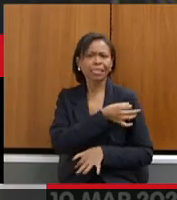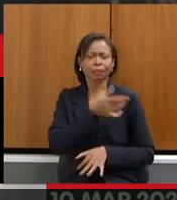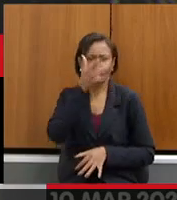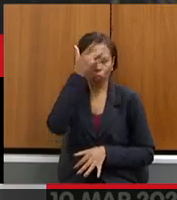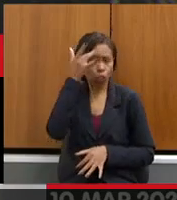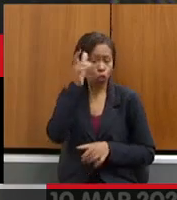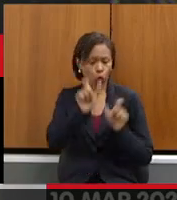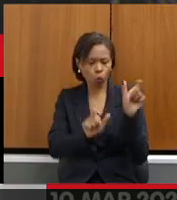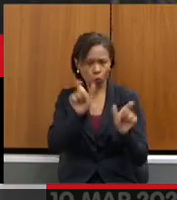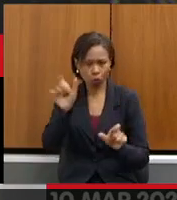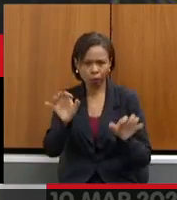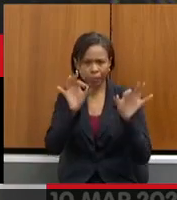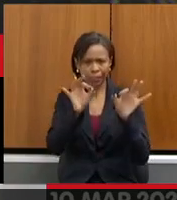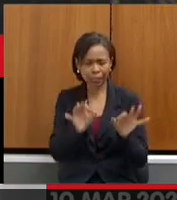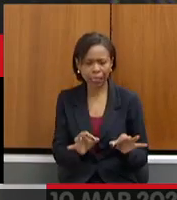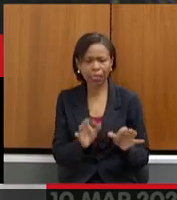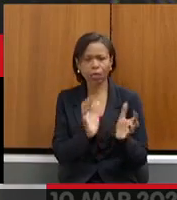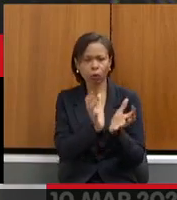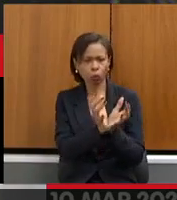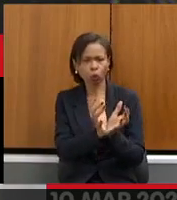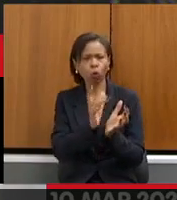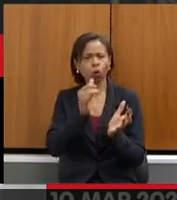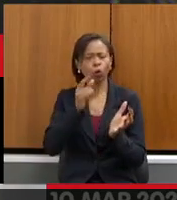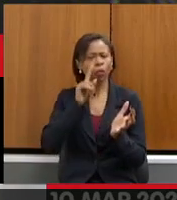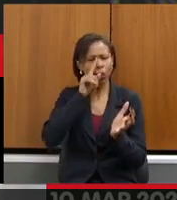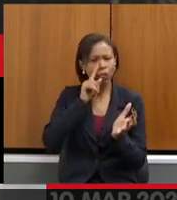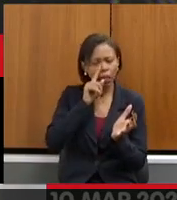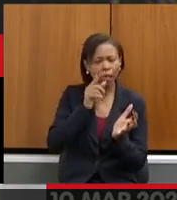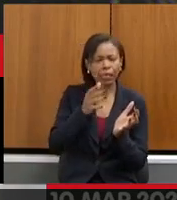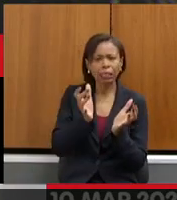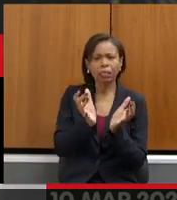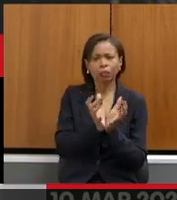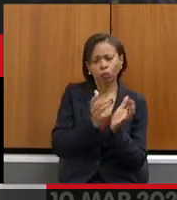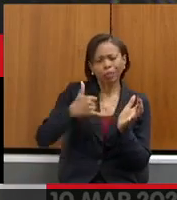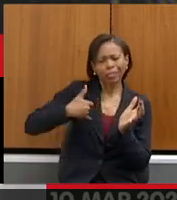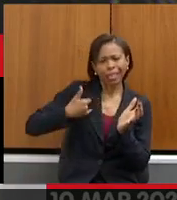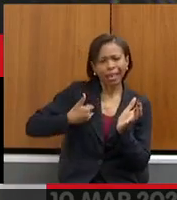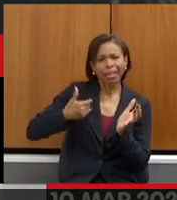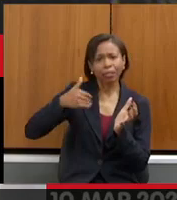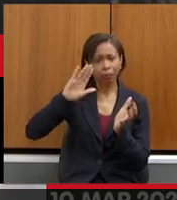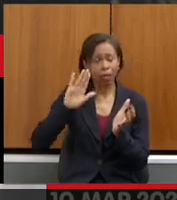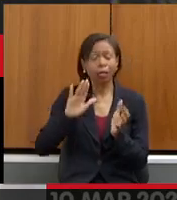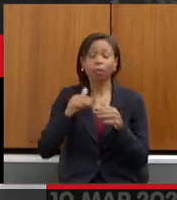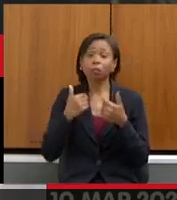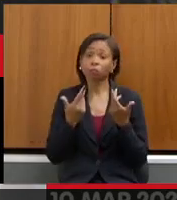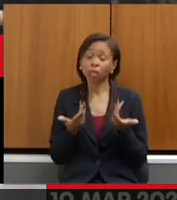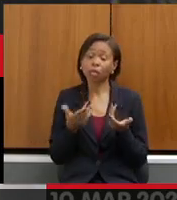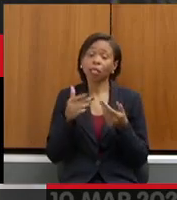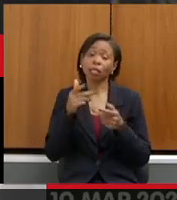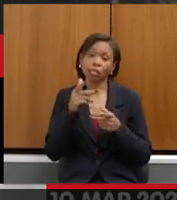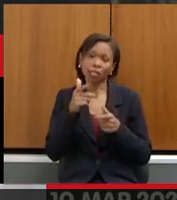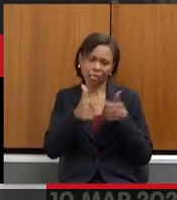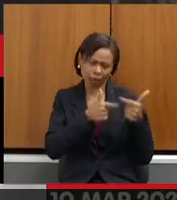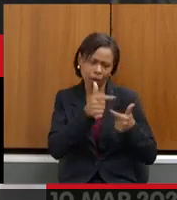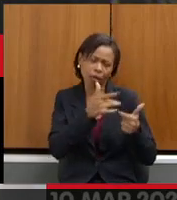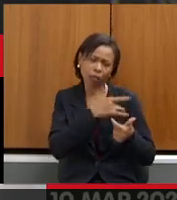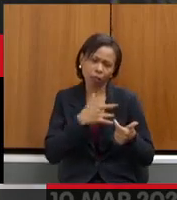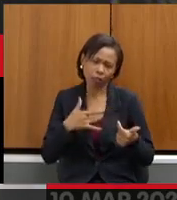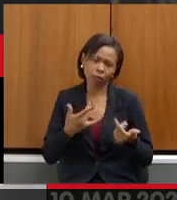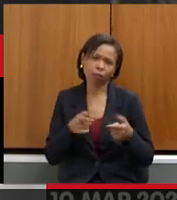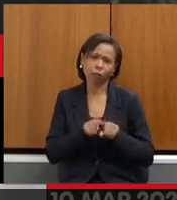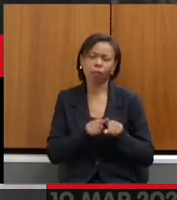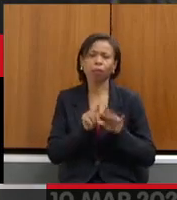risco aquelas que estão de frente mas nós precisamos de ampliar então a solução